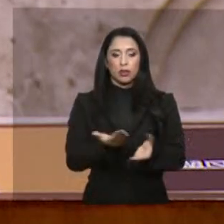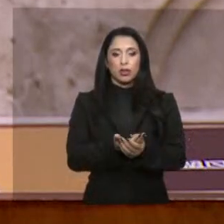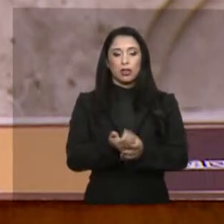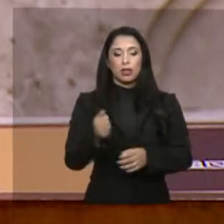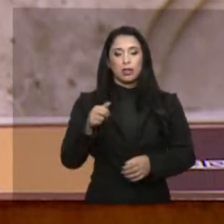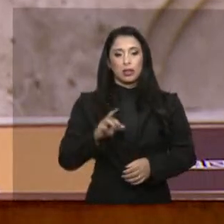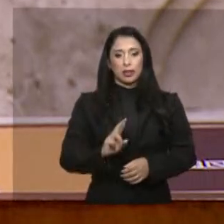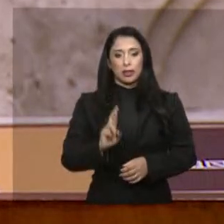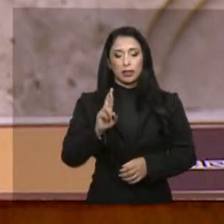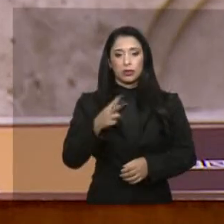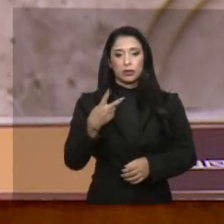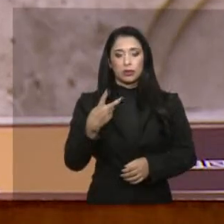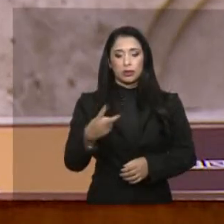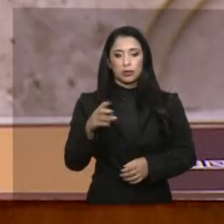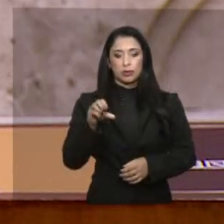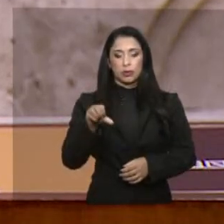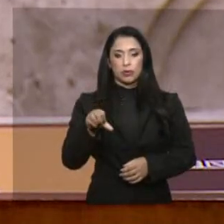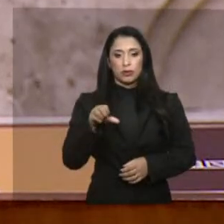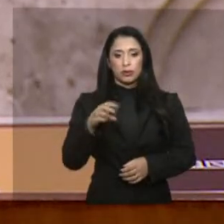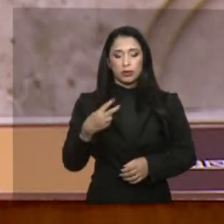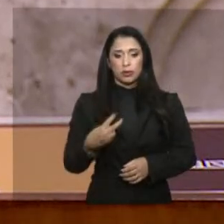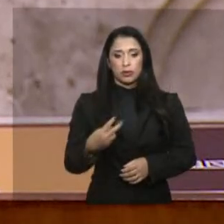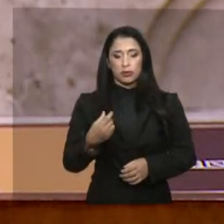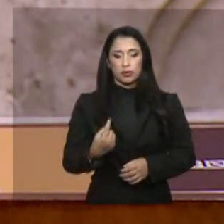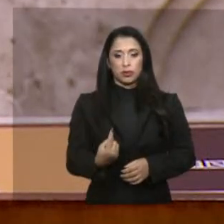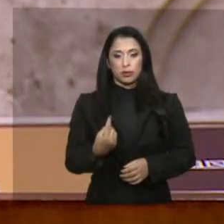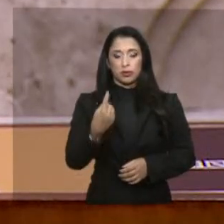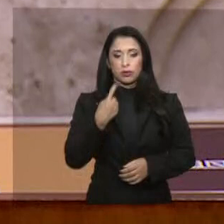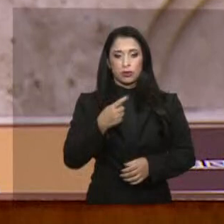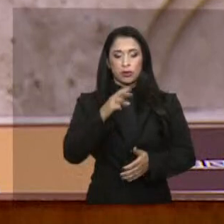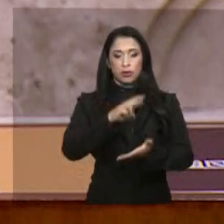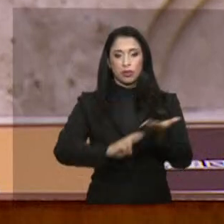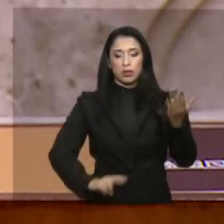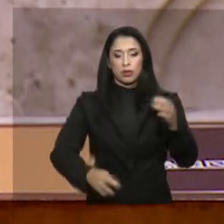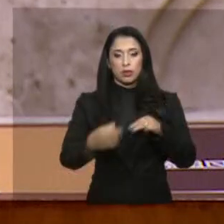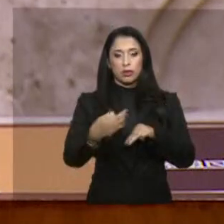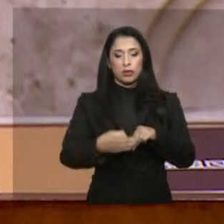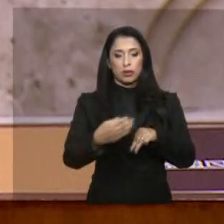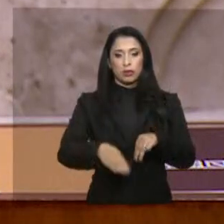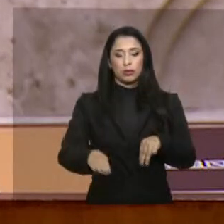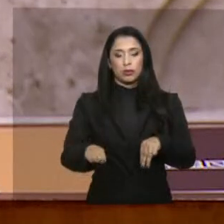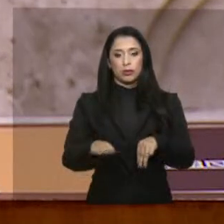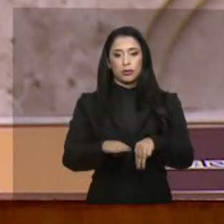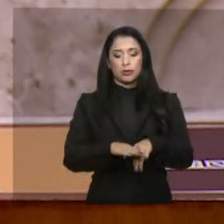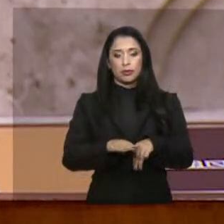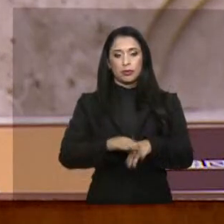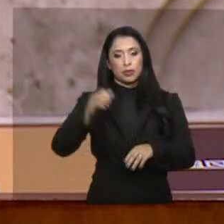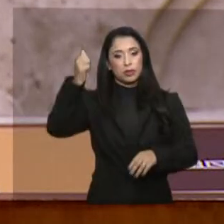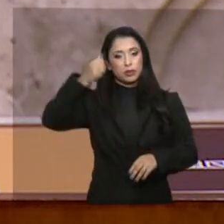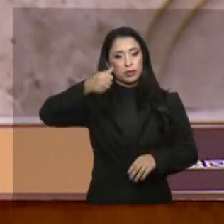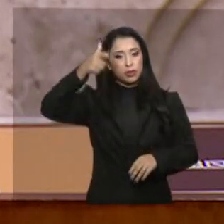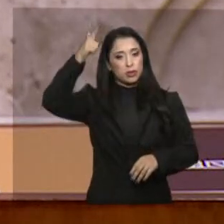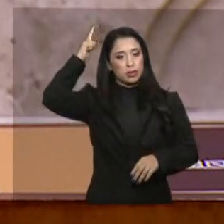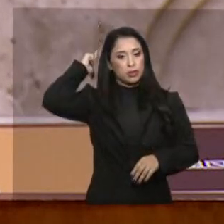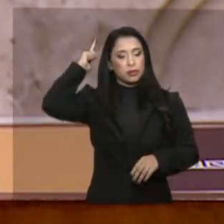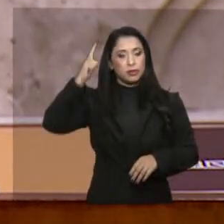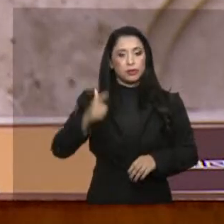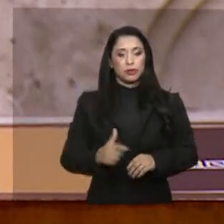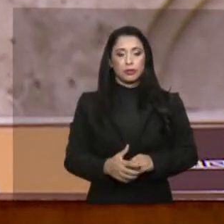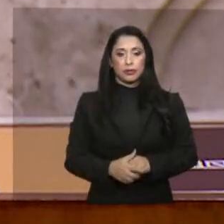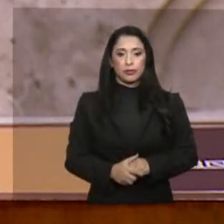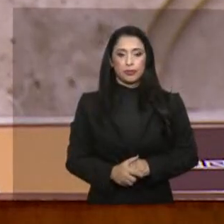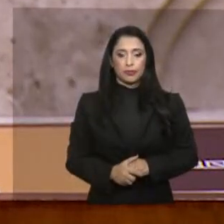rescisória 2921, sob a relatoria do ministro Alexandre